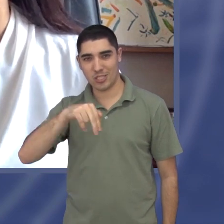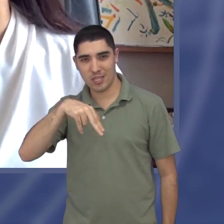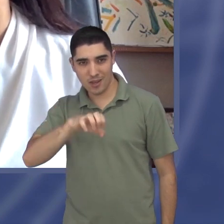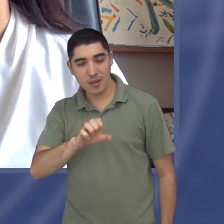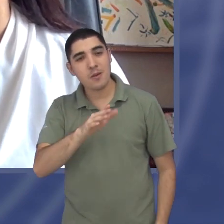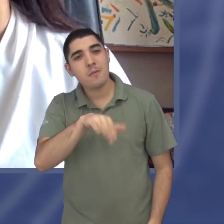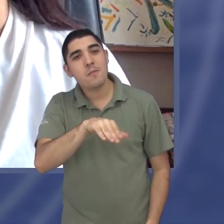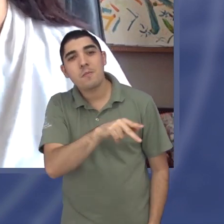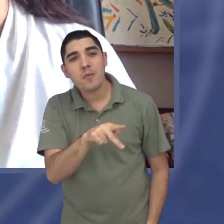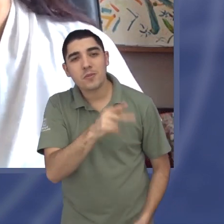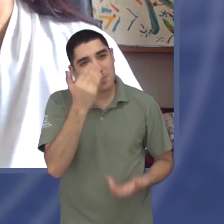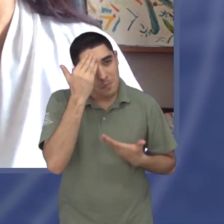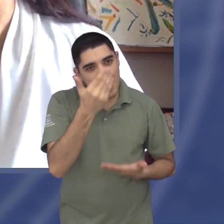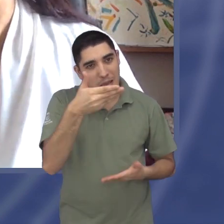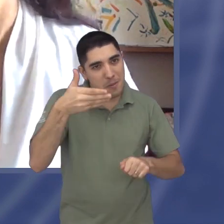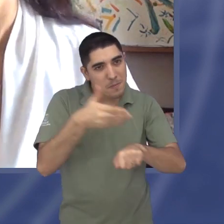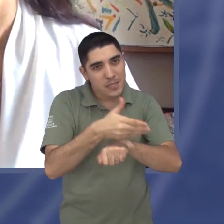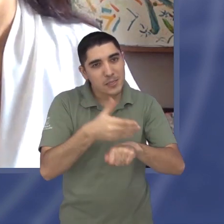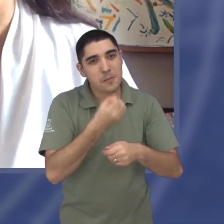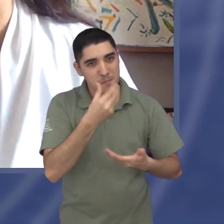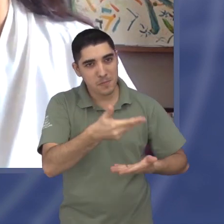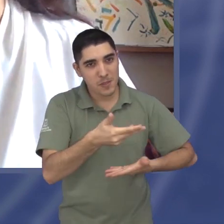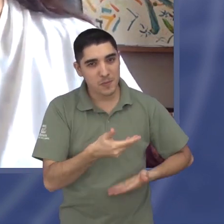viu? Seja muito bem-vinda.